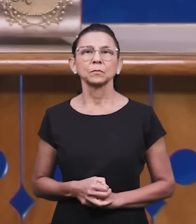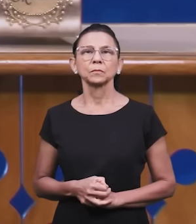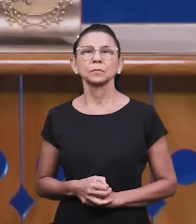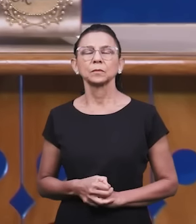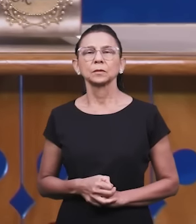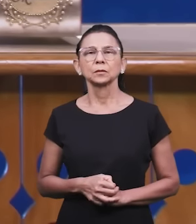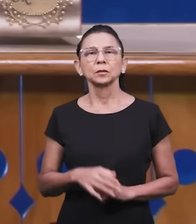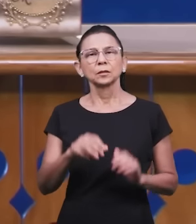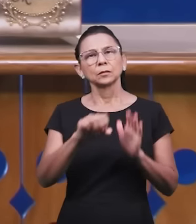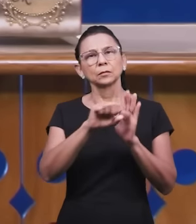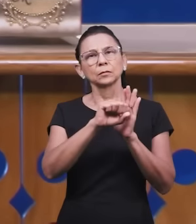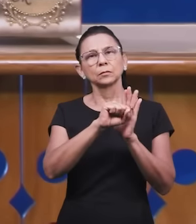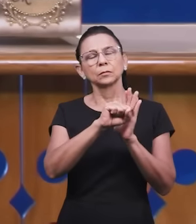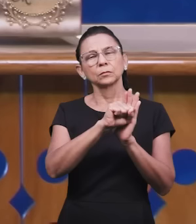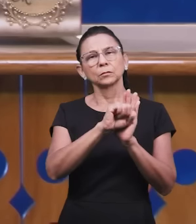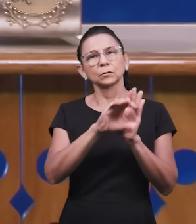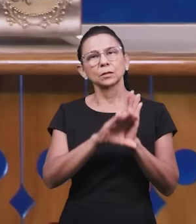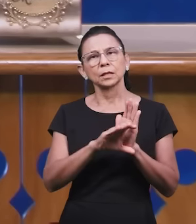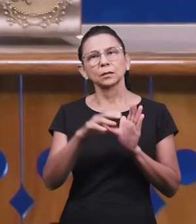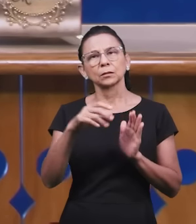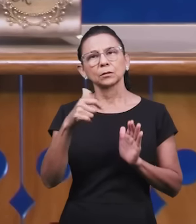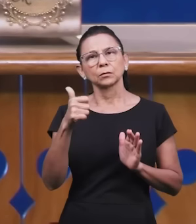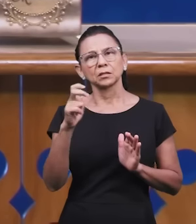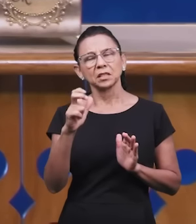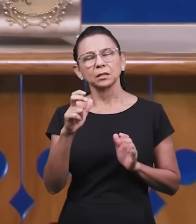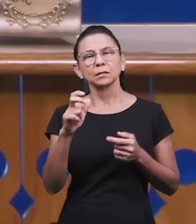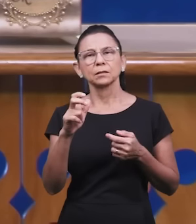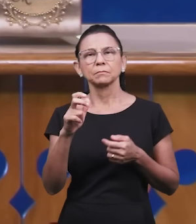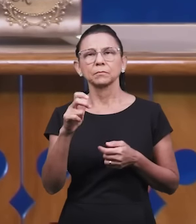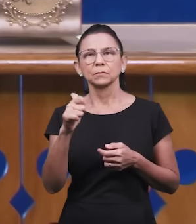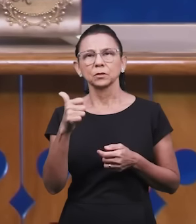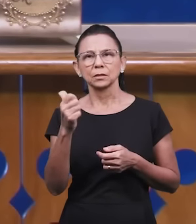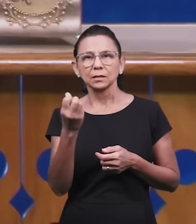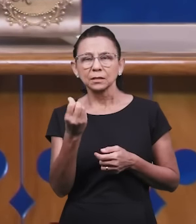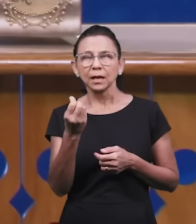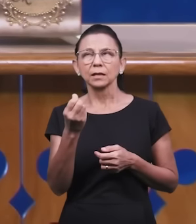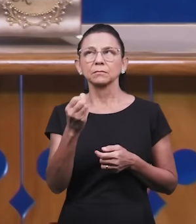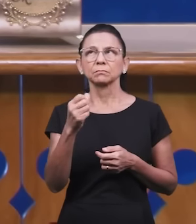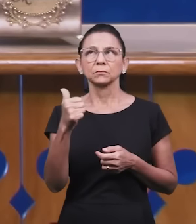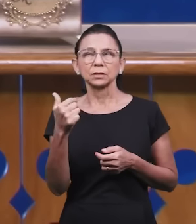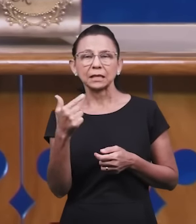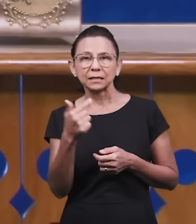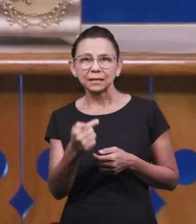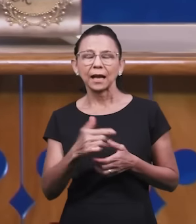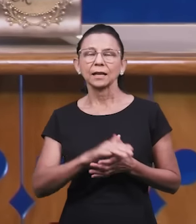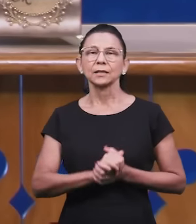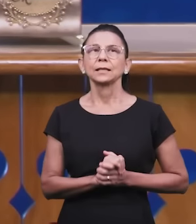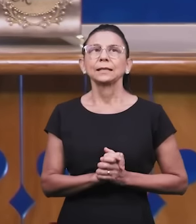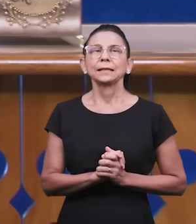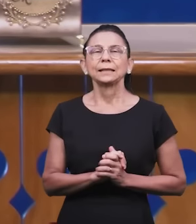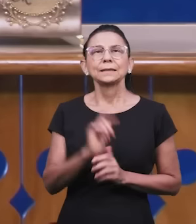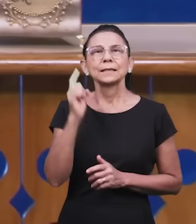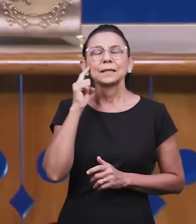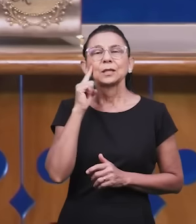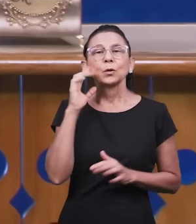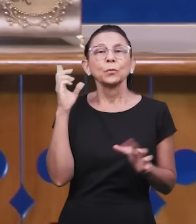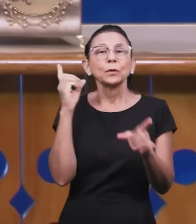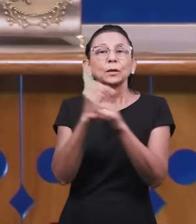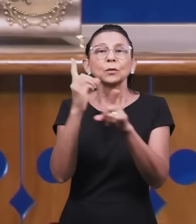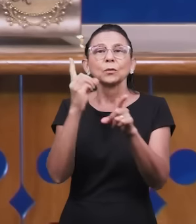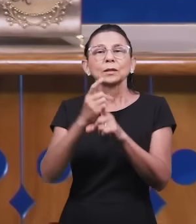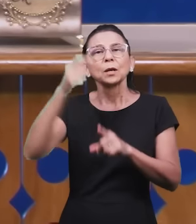viveram no século XV, século XVI, alguns do século XVII também. Eles criam nisso, eles criam uma mente superior que tudo